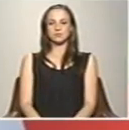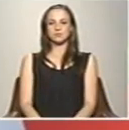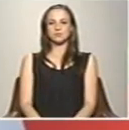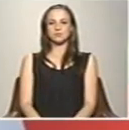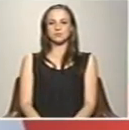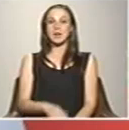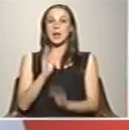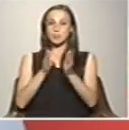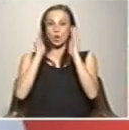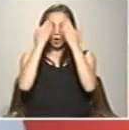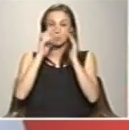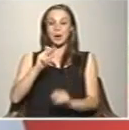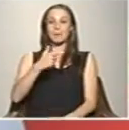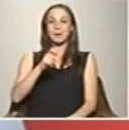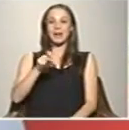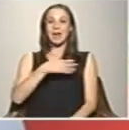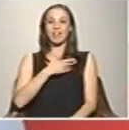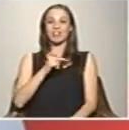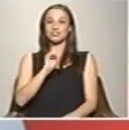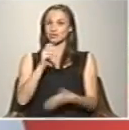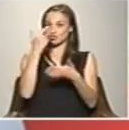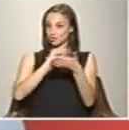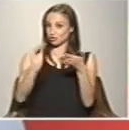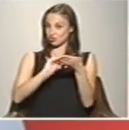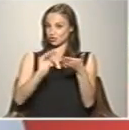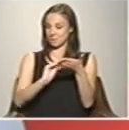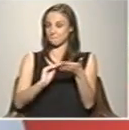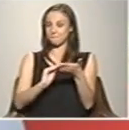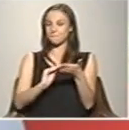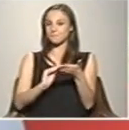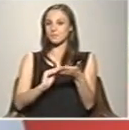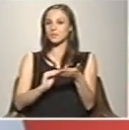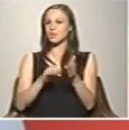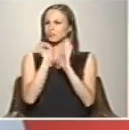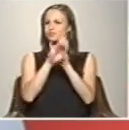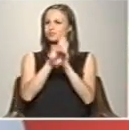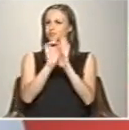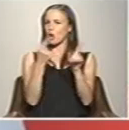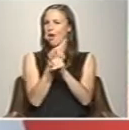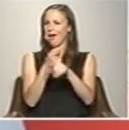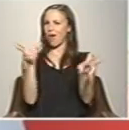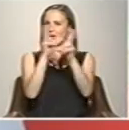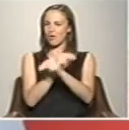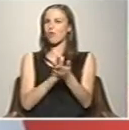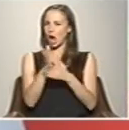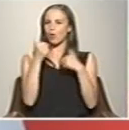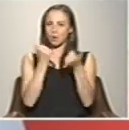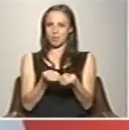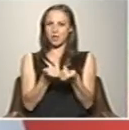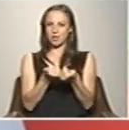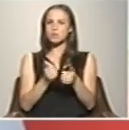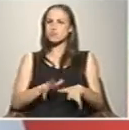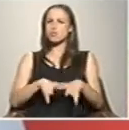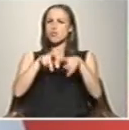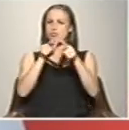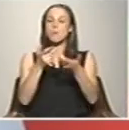Tem que ir ao Facebook das Rabanadas de Escrita. Está em constante atualização e está a correr bem, está sempre a